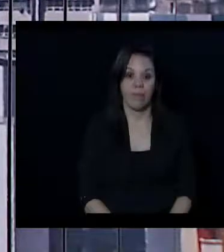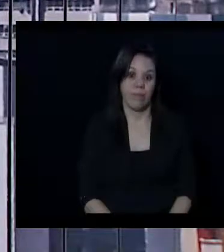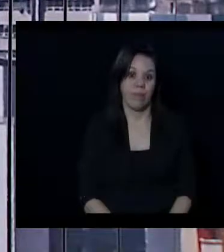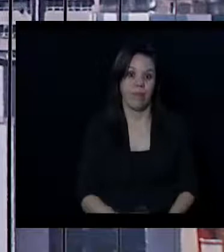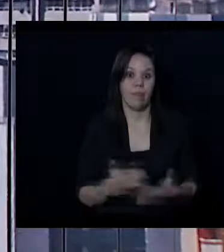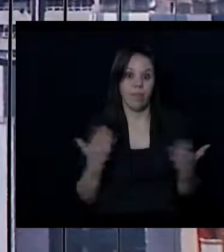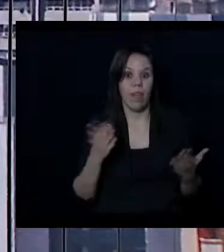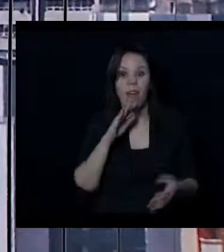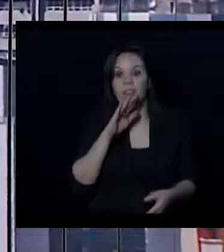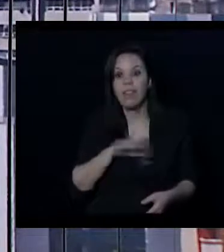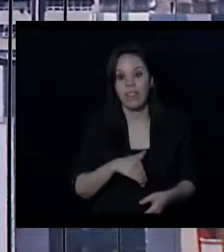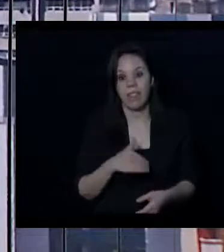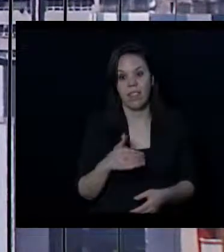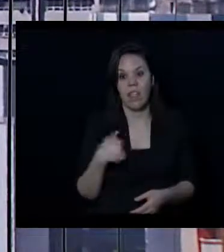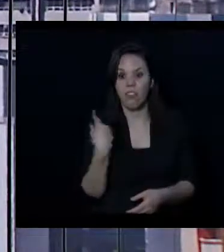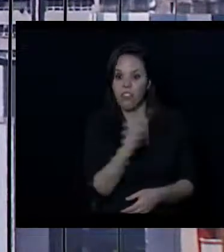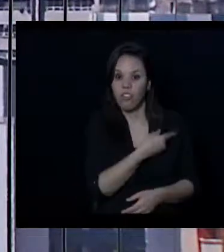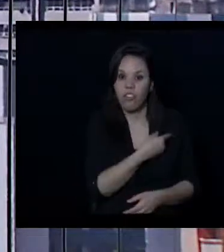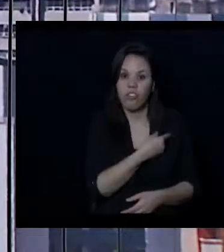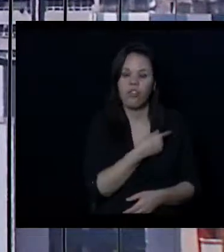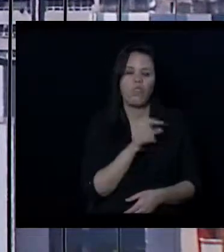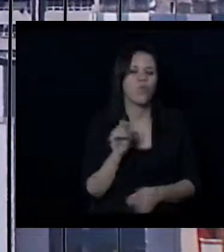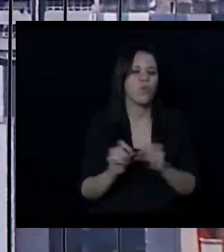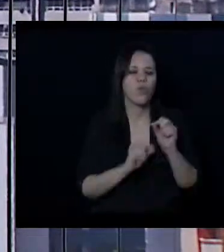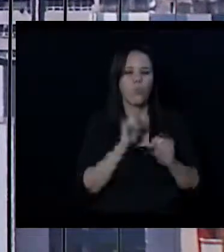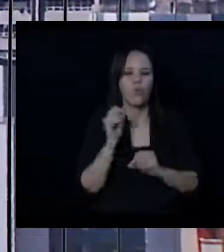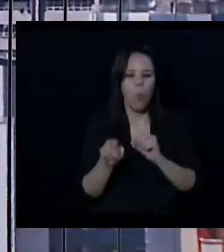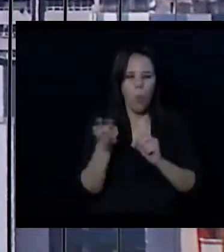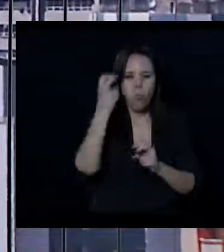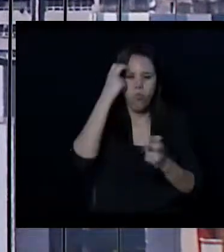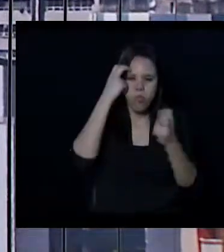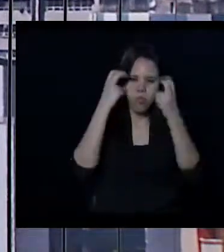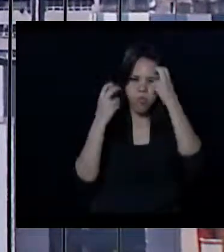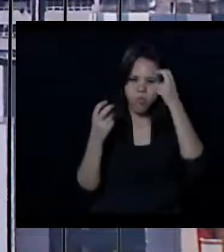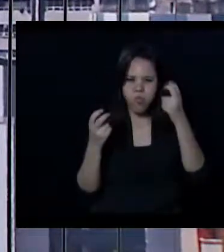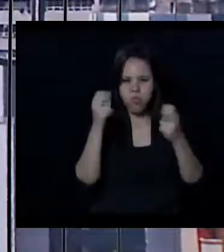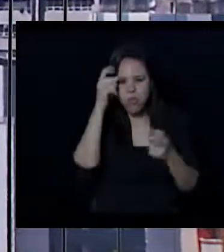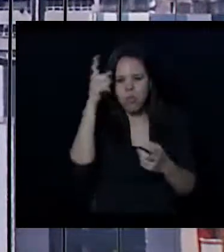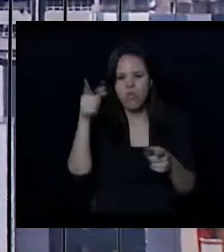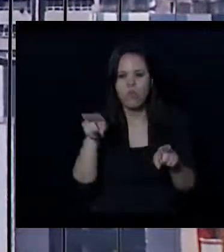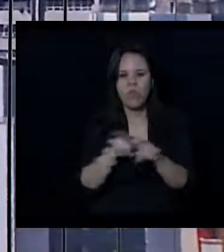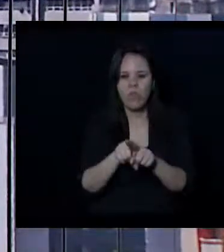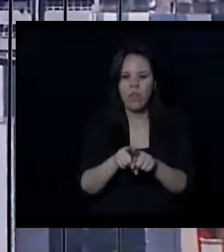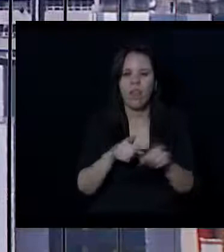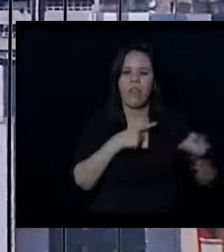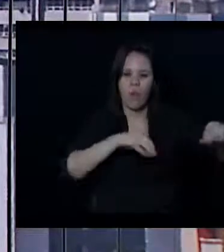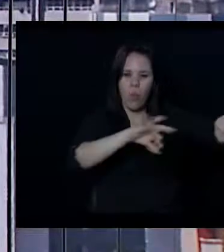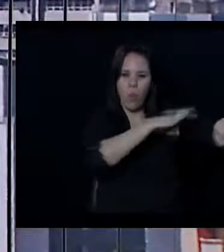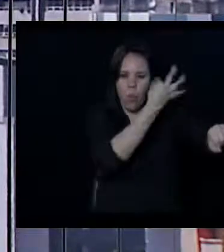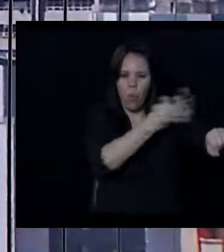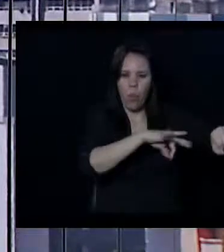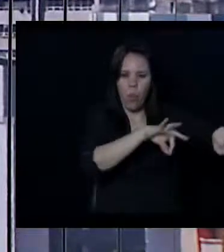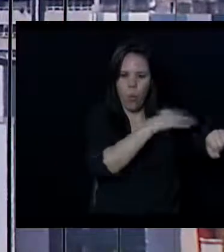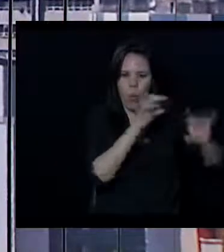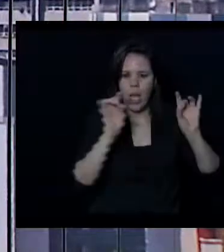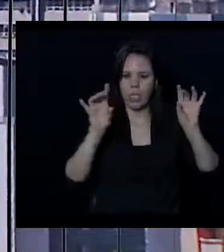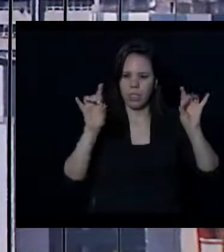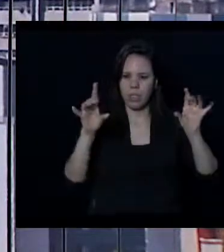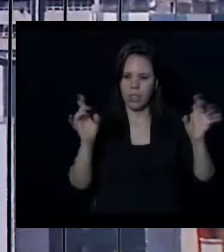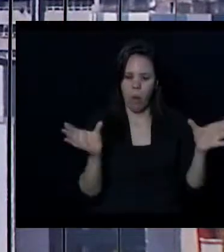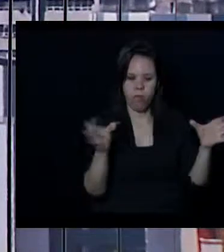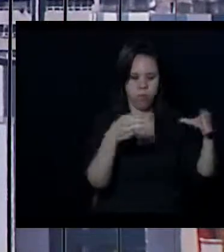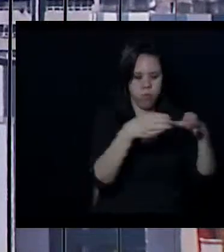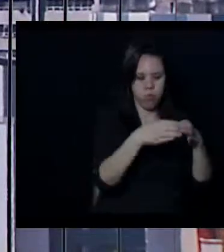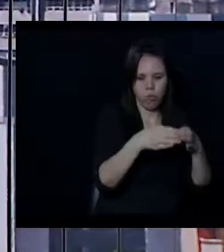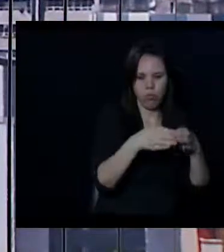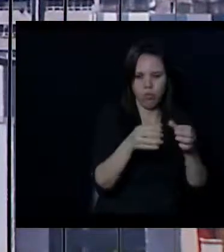E à tarde nós respiramos cultura com o concerto especial da Orquestra Sinfônica Municipal com